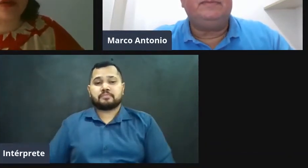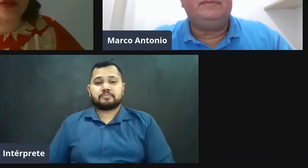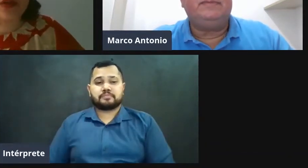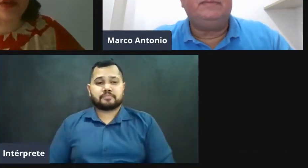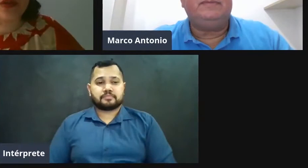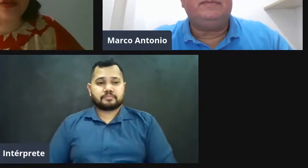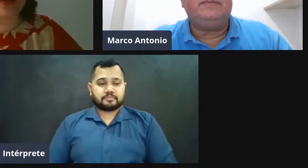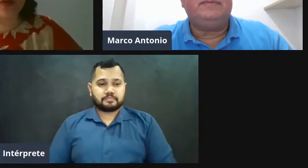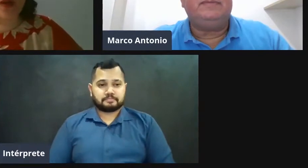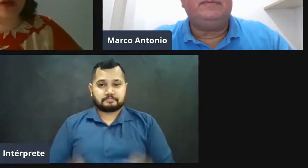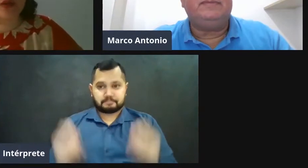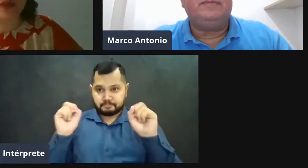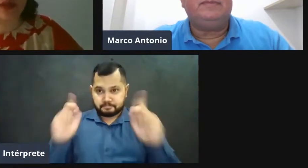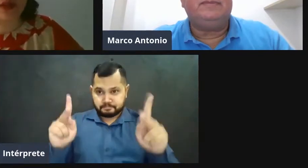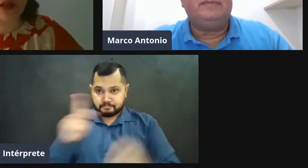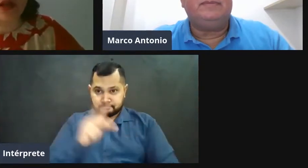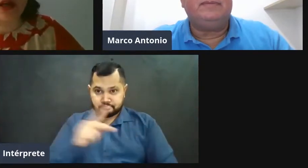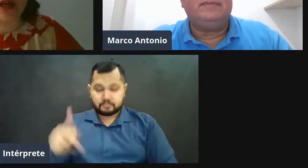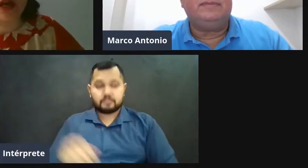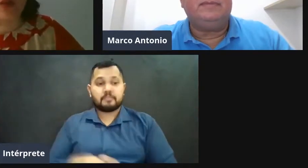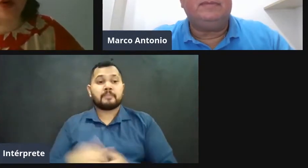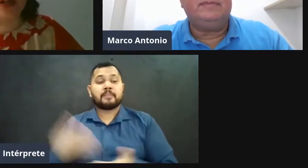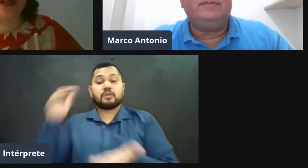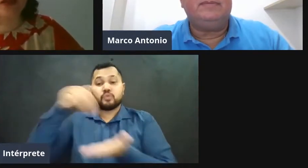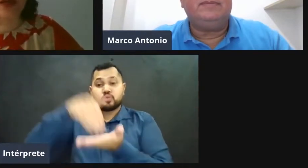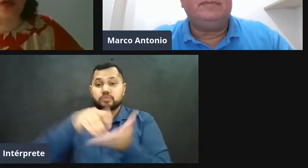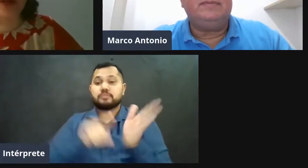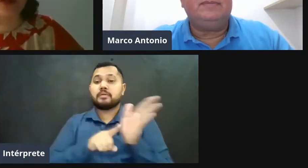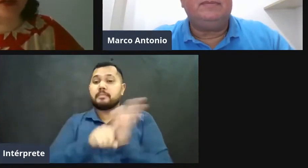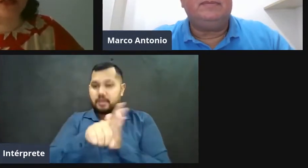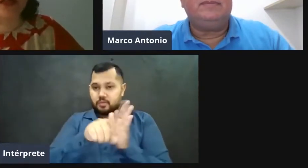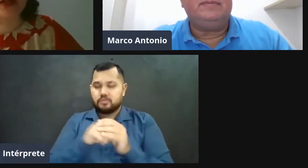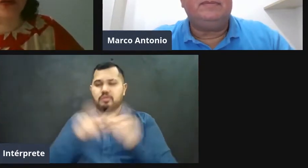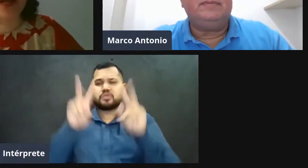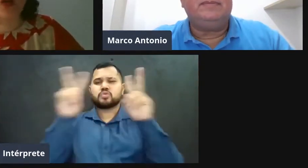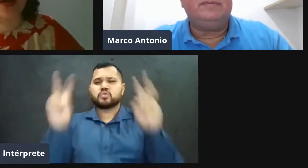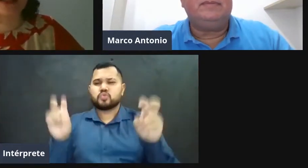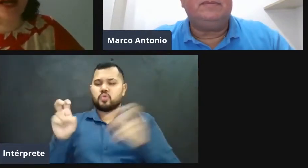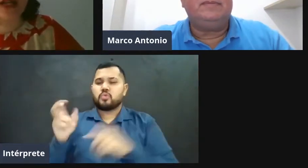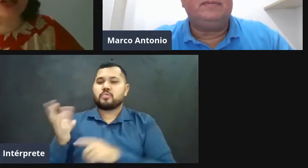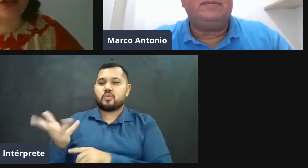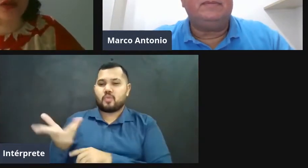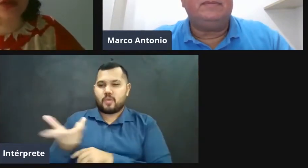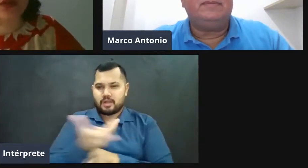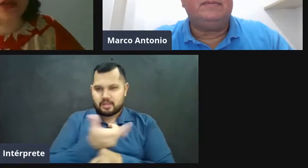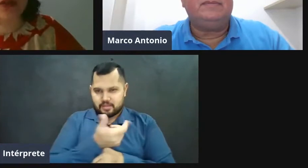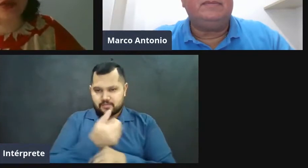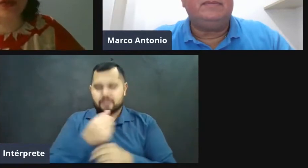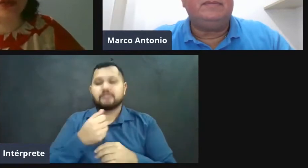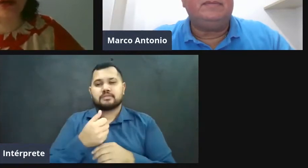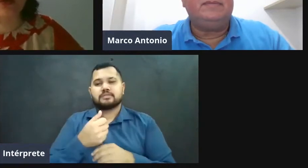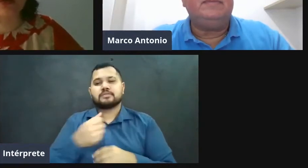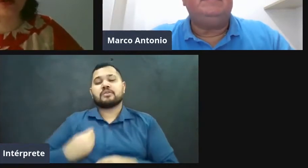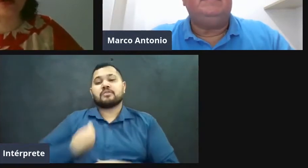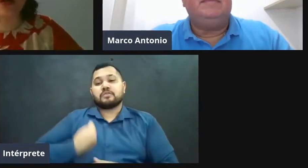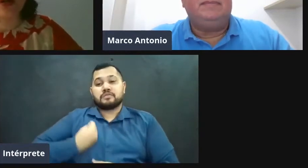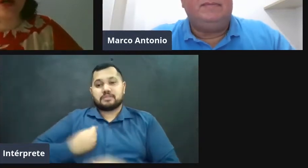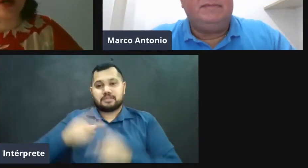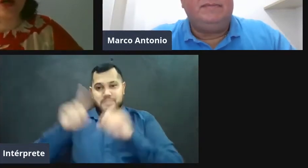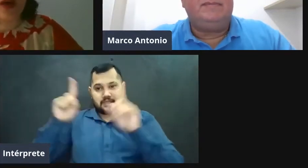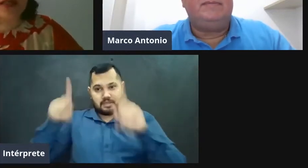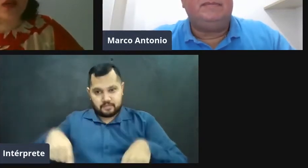Ok, professor. Nossa última pergunta aborda a questão da qualificação e da qualidade de vida dos servidores da